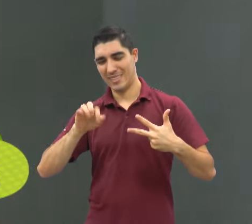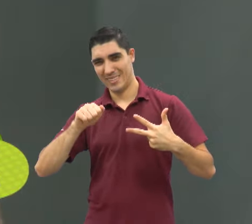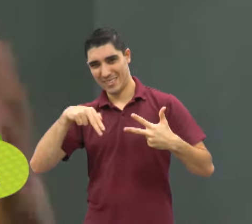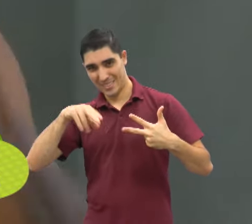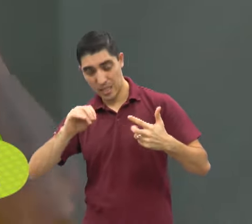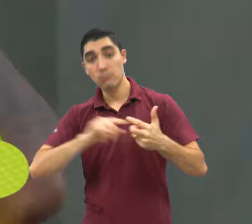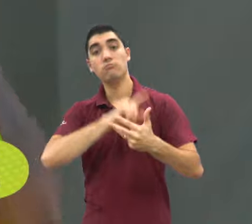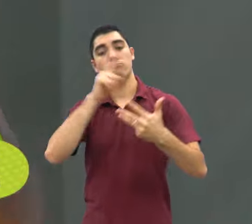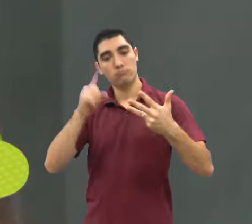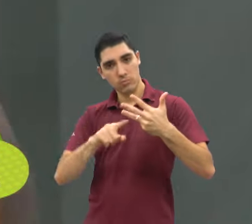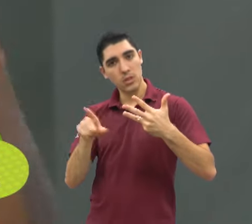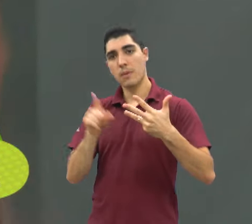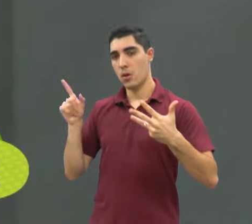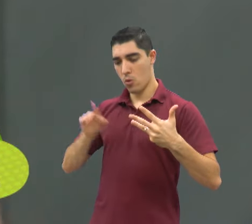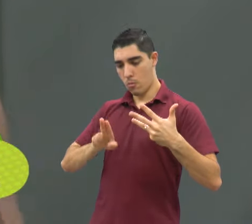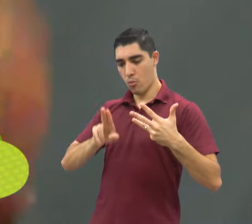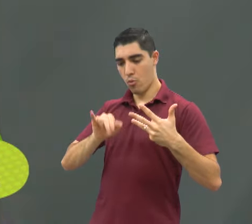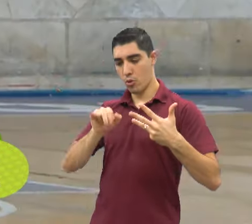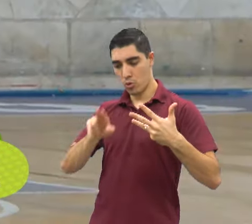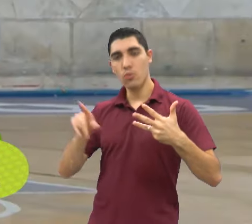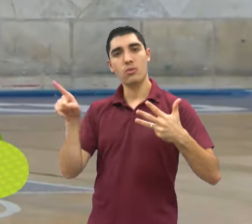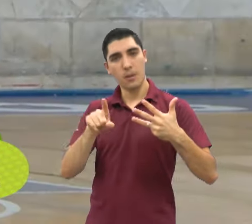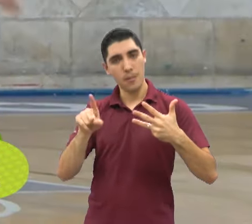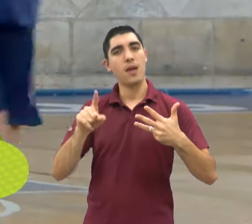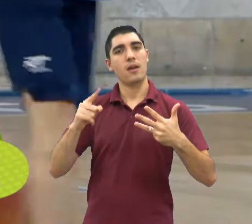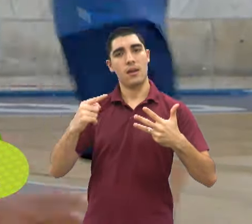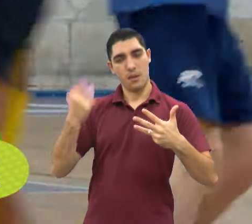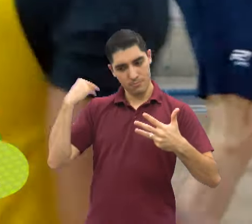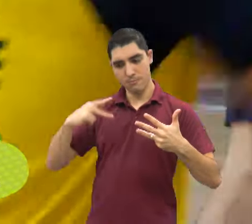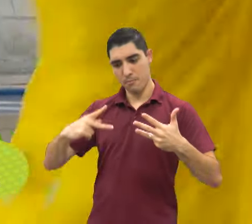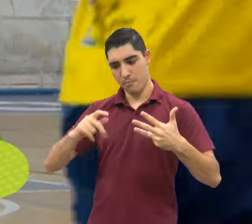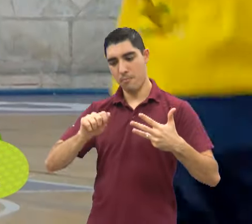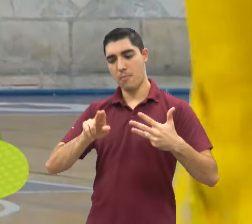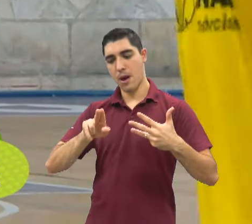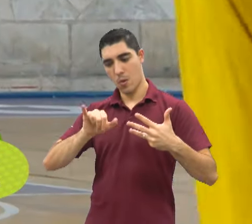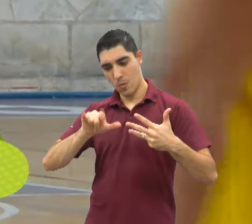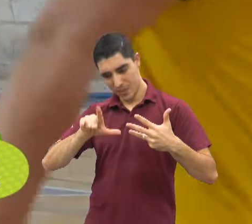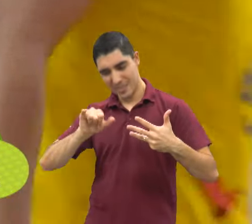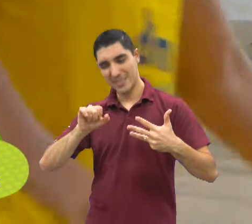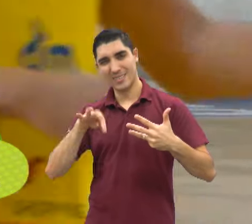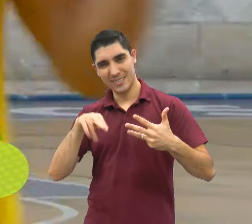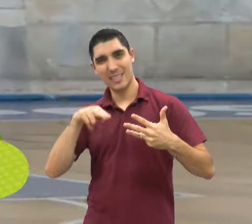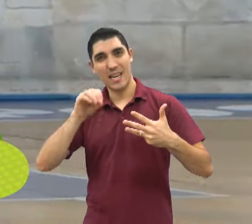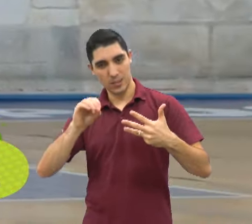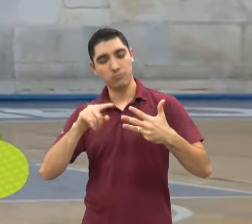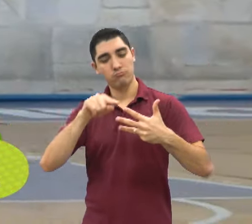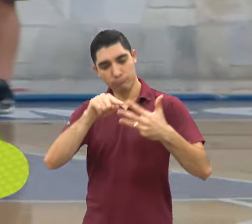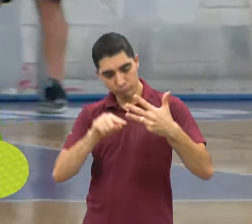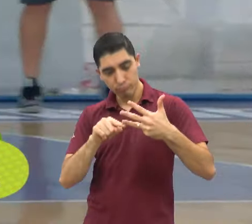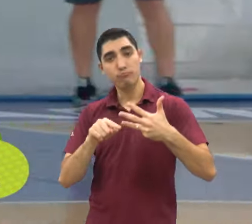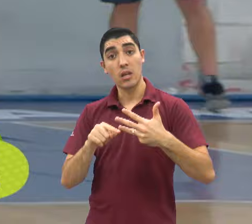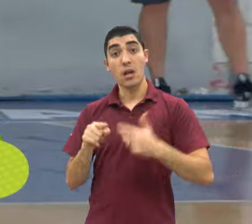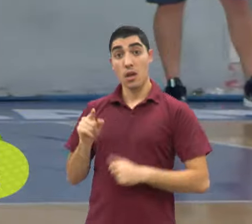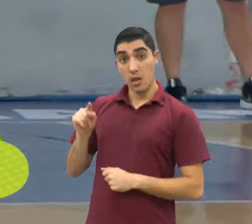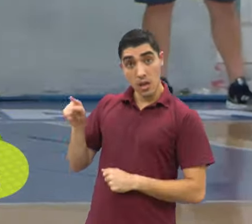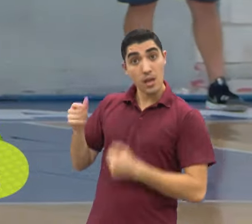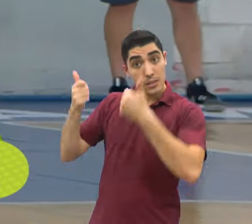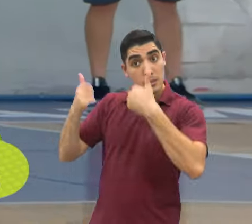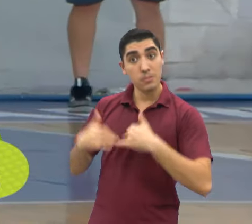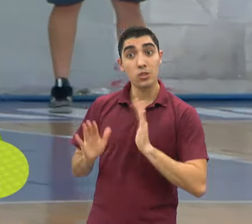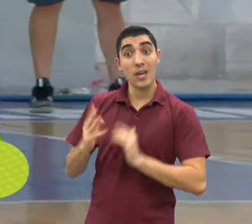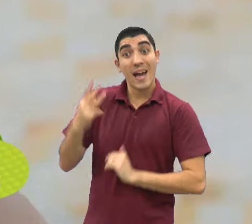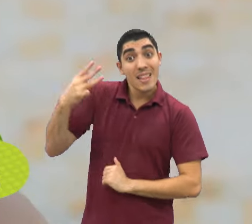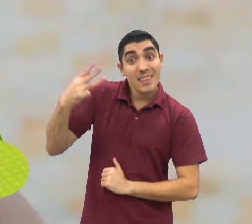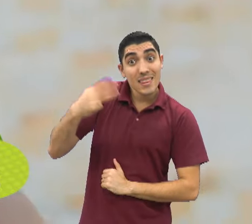capital em 2018 e 2020. O alarmador destaca que mesmo indo para a sua 3ª decisão